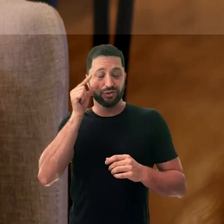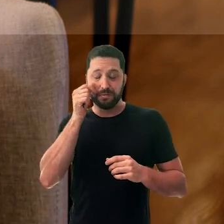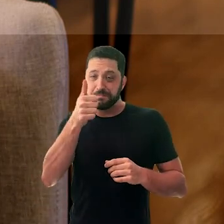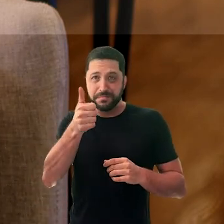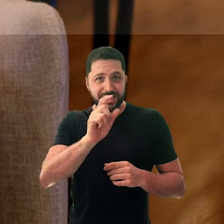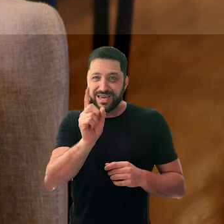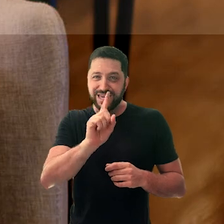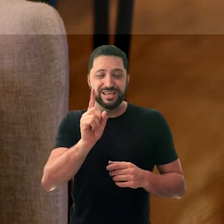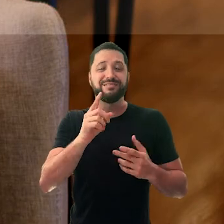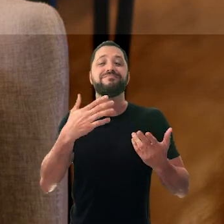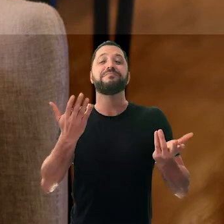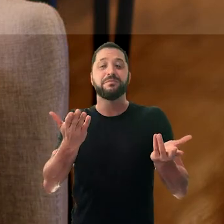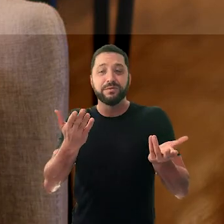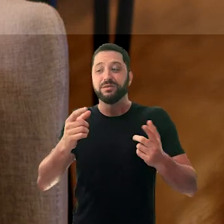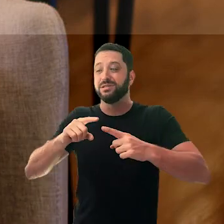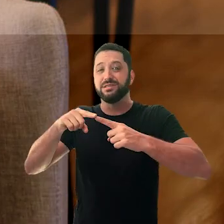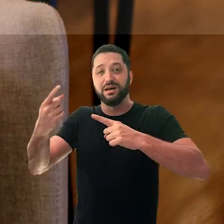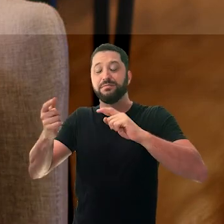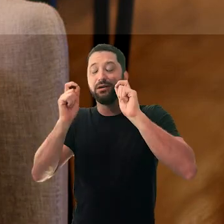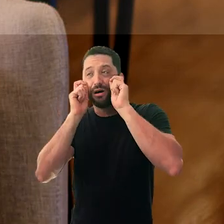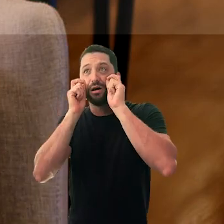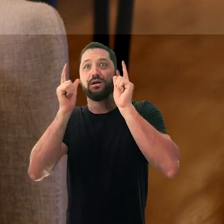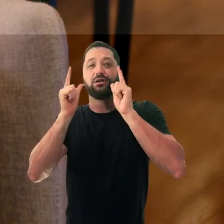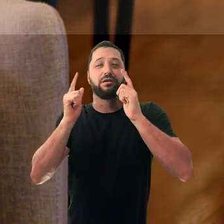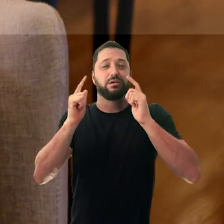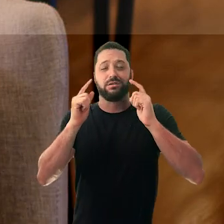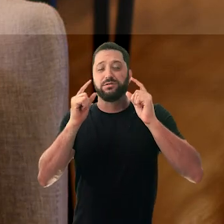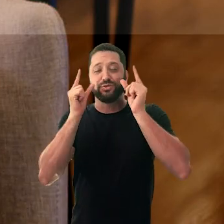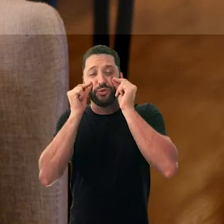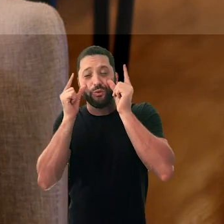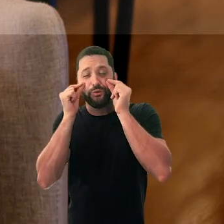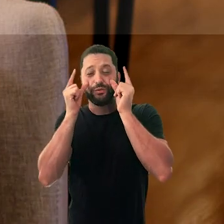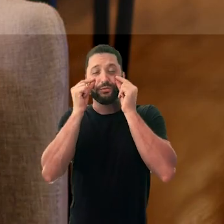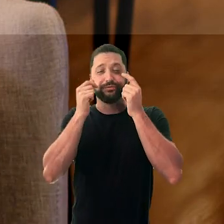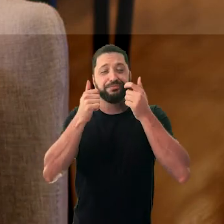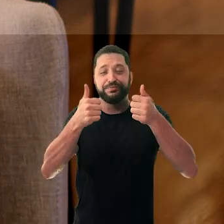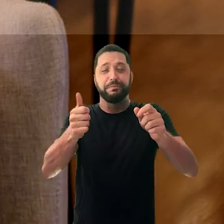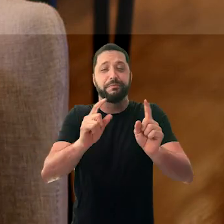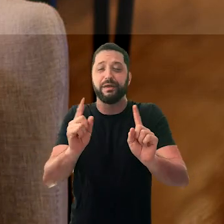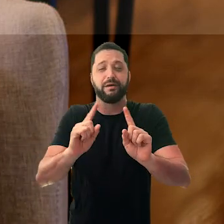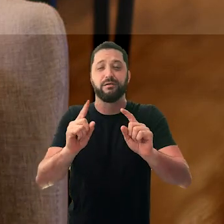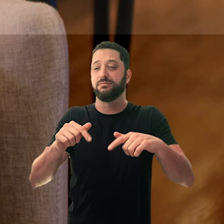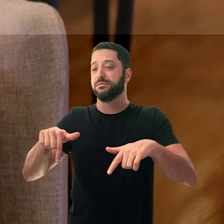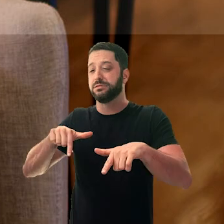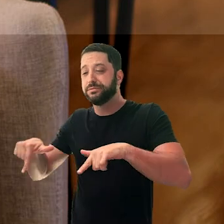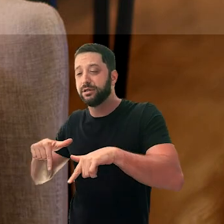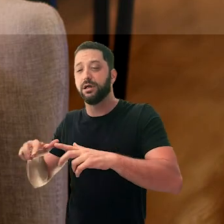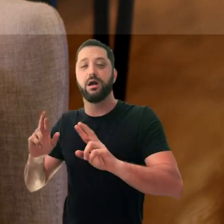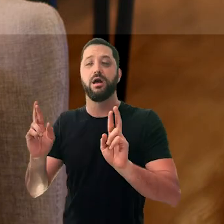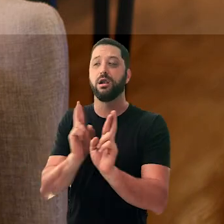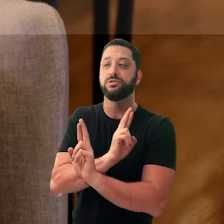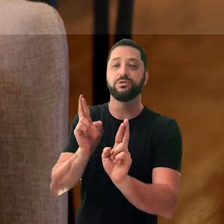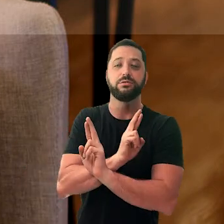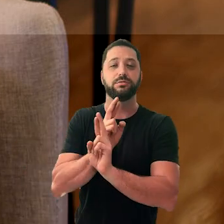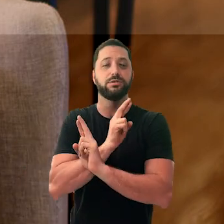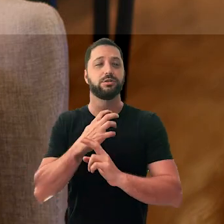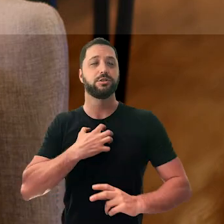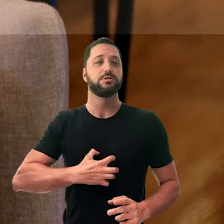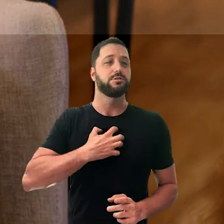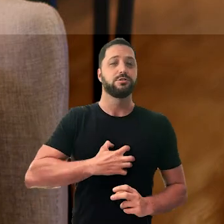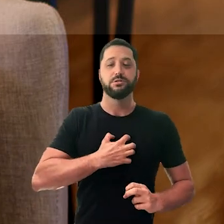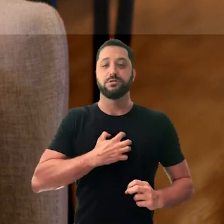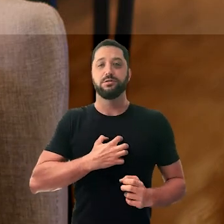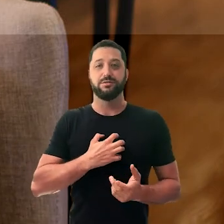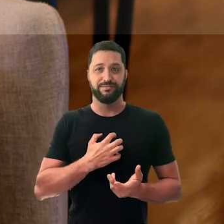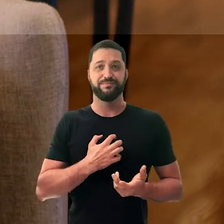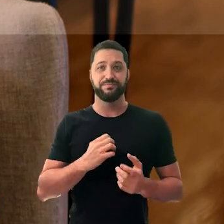eles sofrem também, eles têm um prejuízo não só na saúde física, mas também na saúde psicológica e na maneira como os relacionamentos